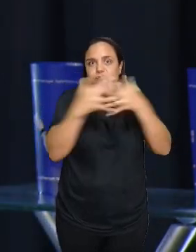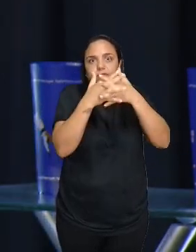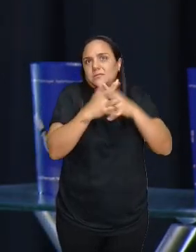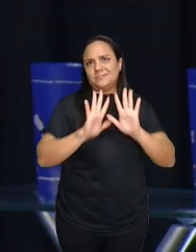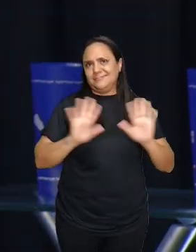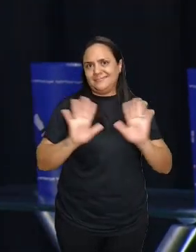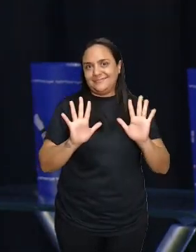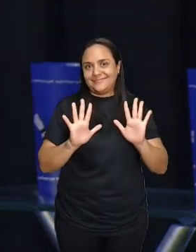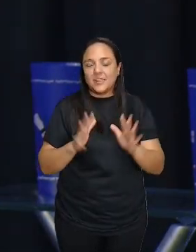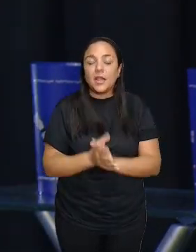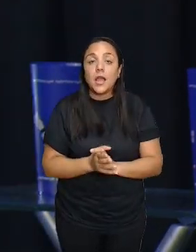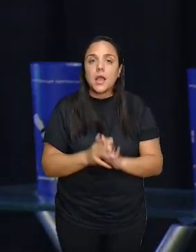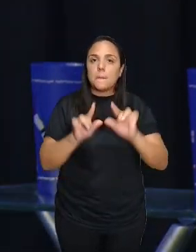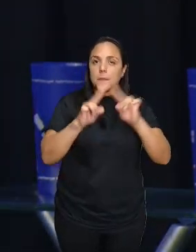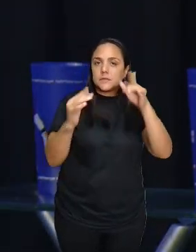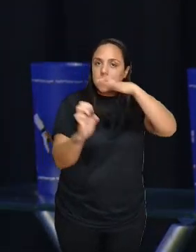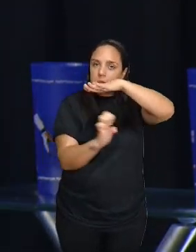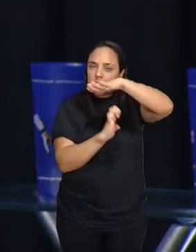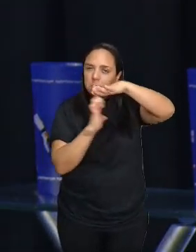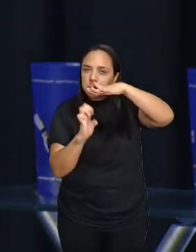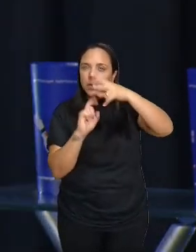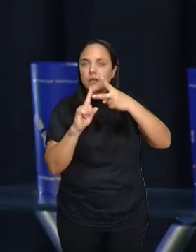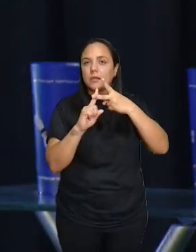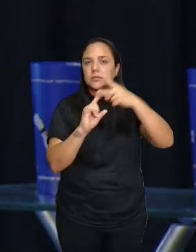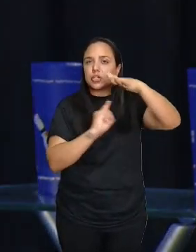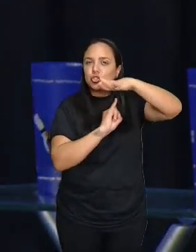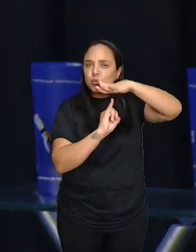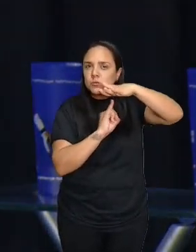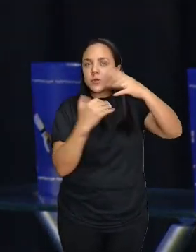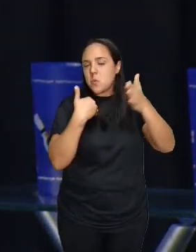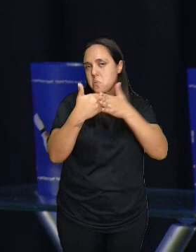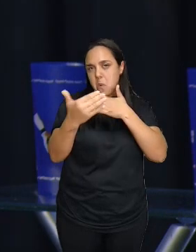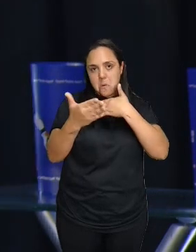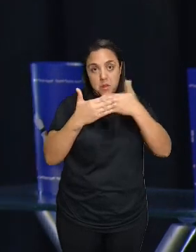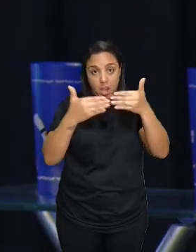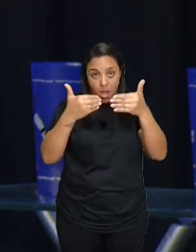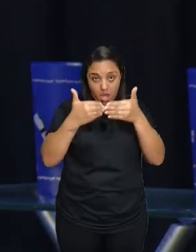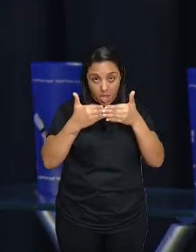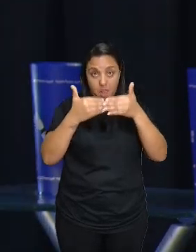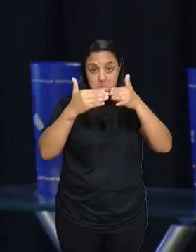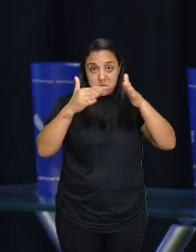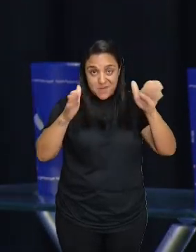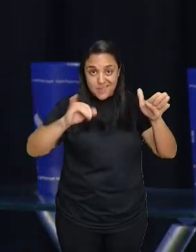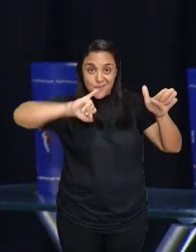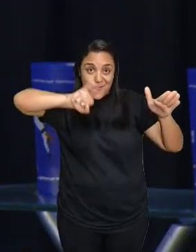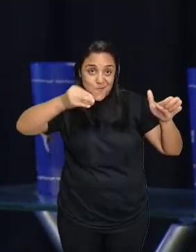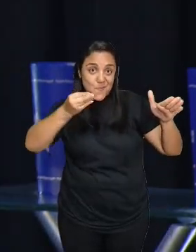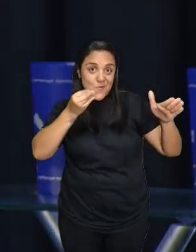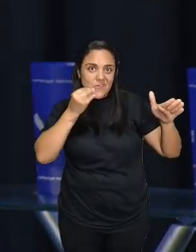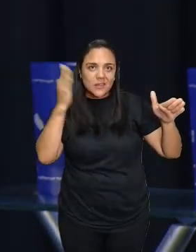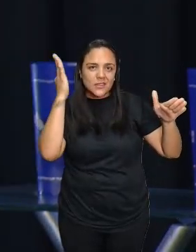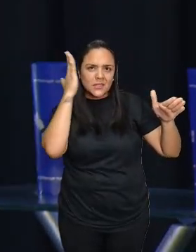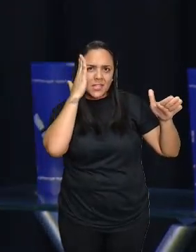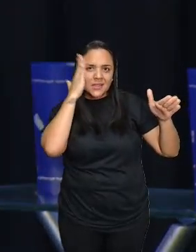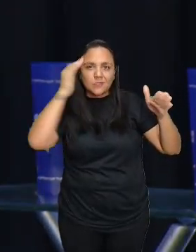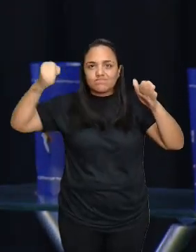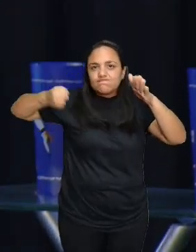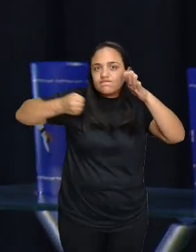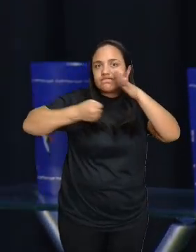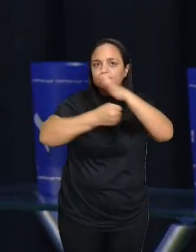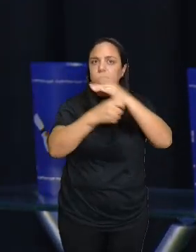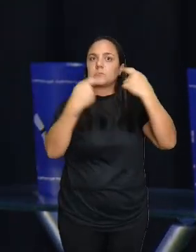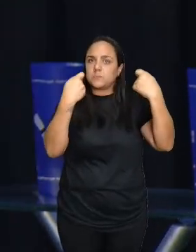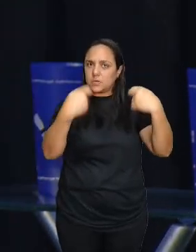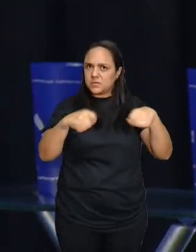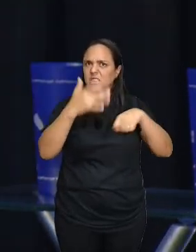a empresa ou qualquer instituição que traga esse tipo de capacitação entenda, né, que a gente pode e deve levar